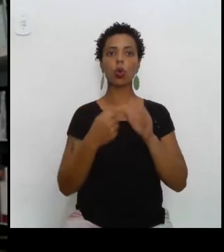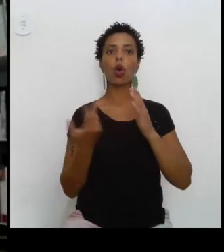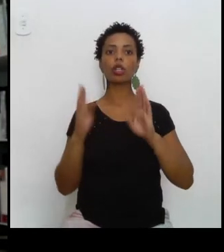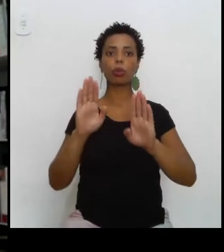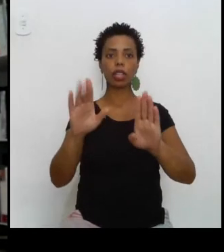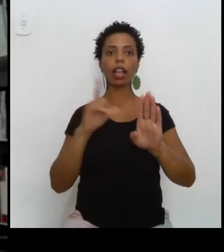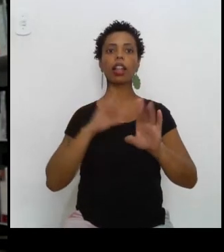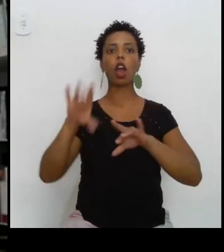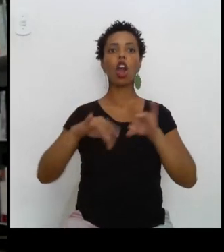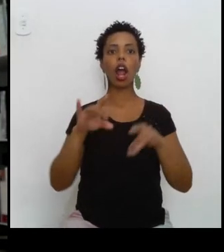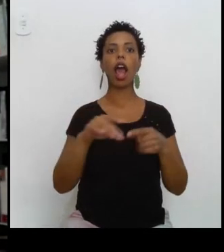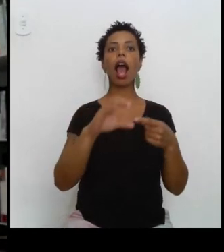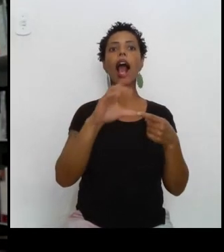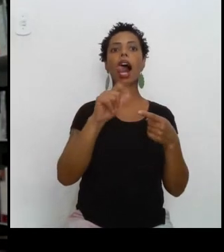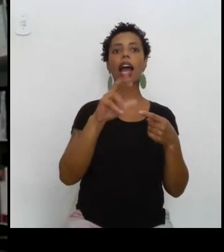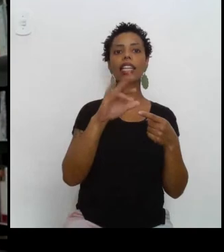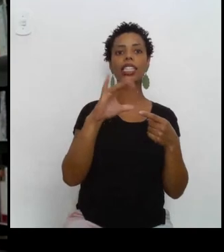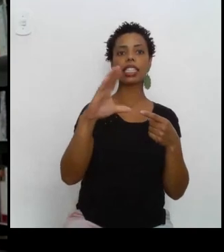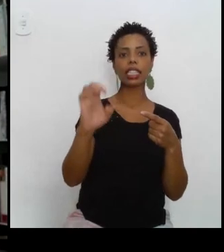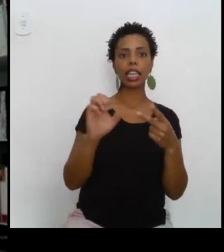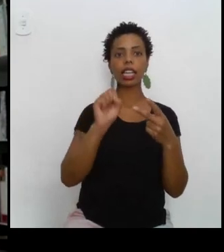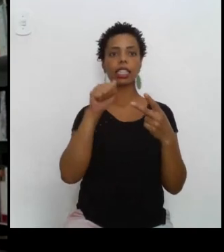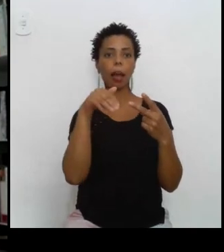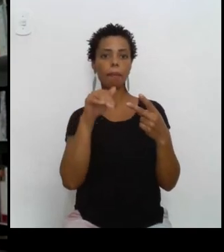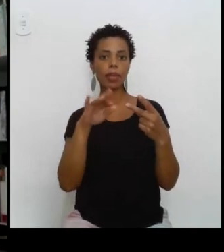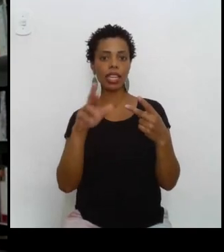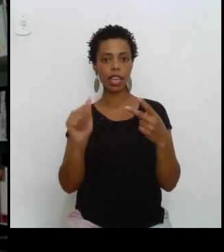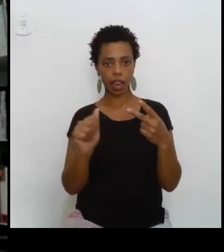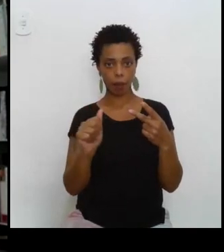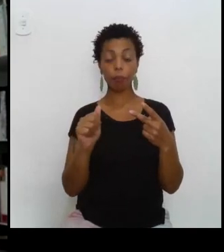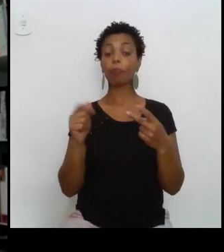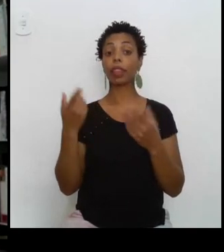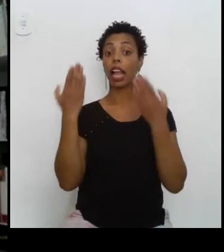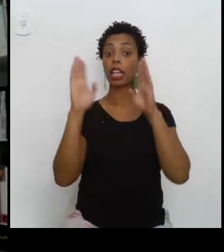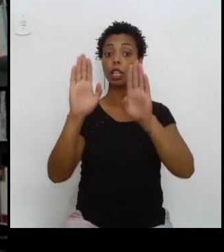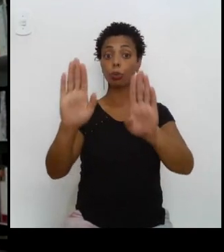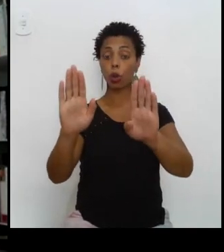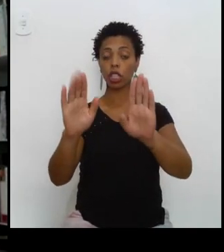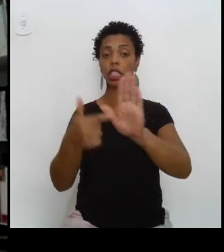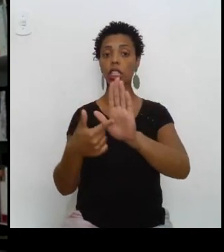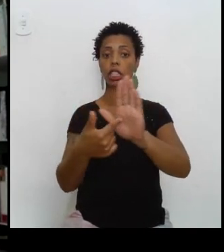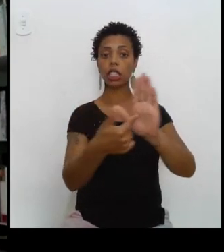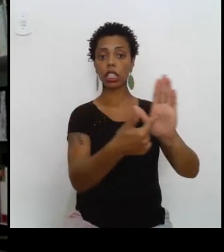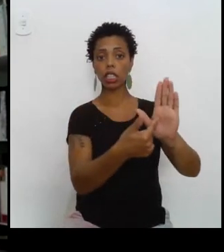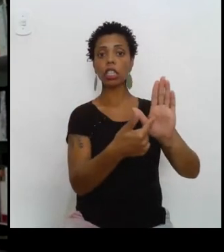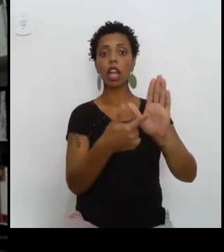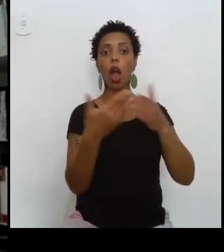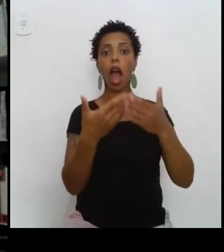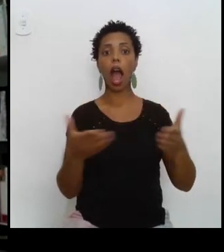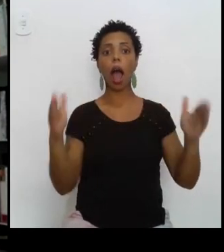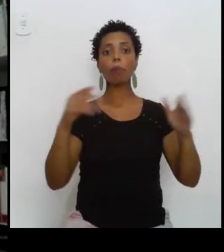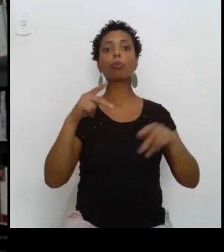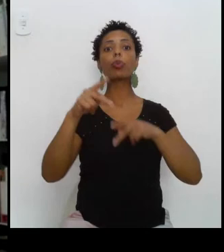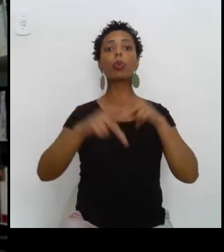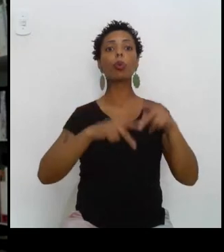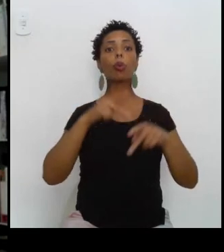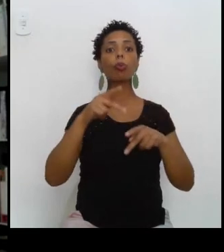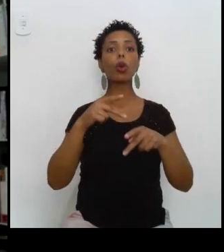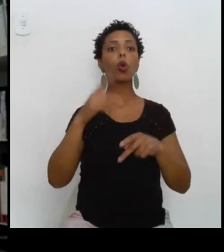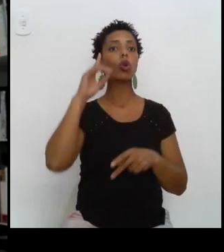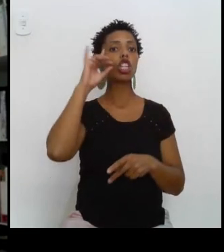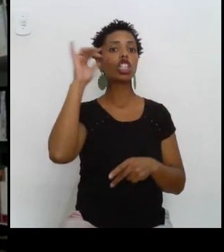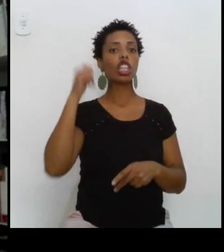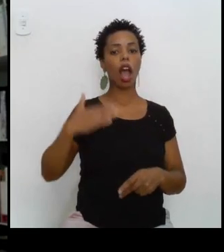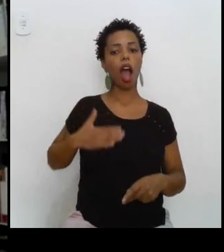15 da Sandra Benites e que a exposição vai ser então Aberto ao público no dia vinte e seis de agosto no que